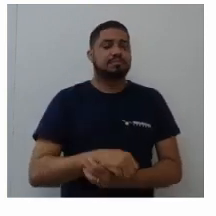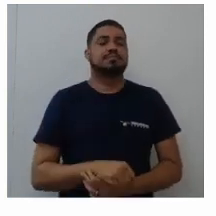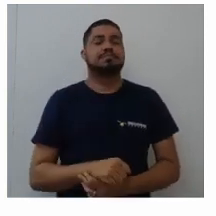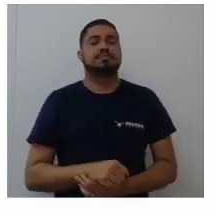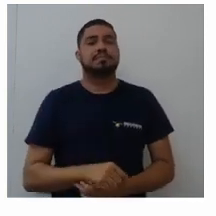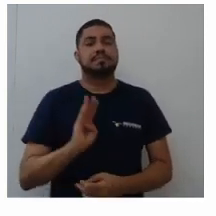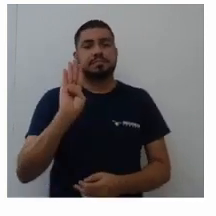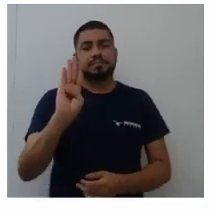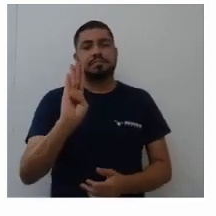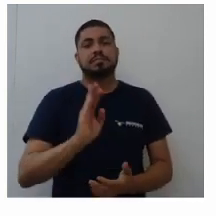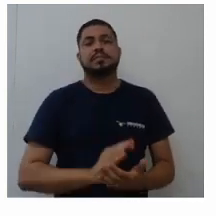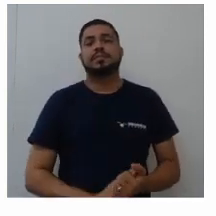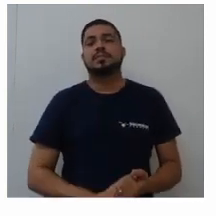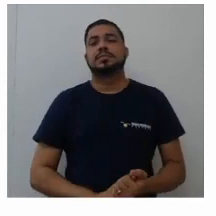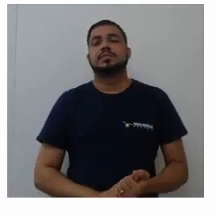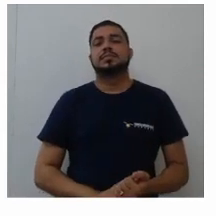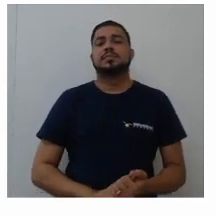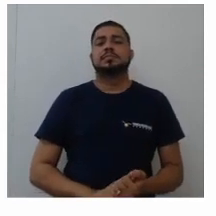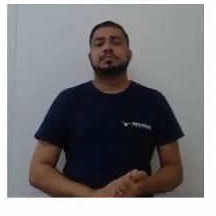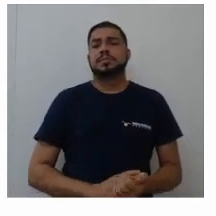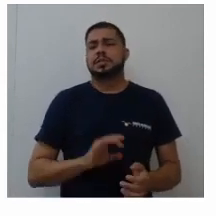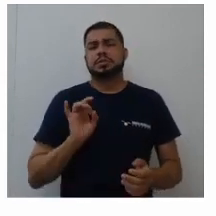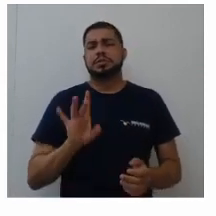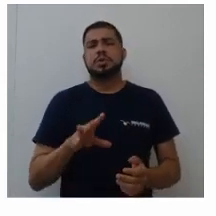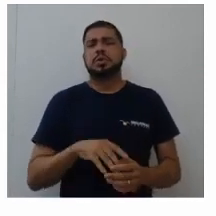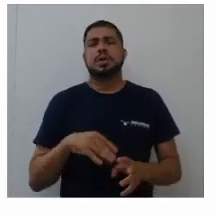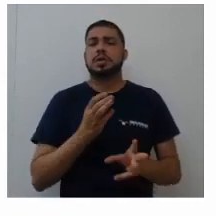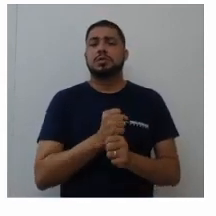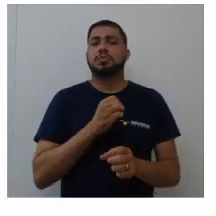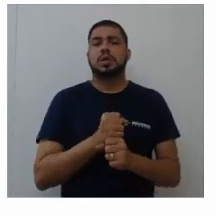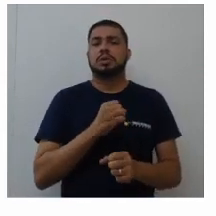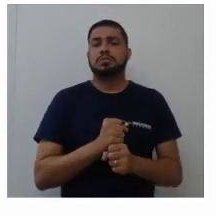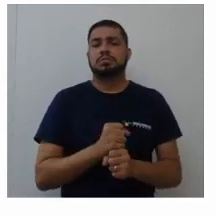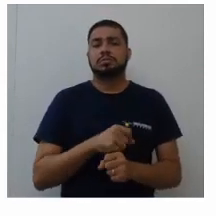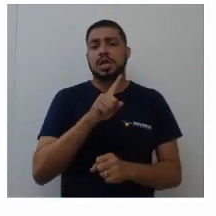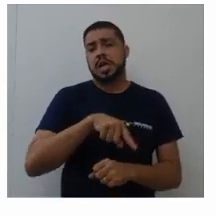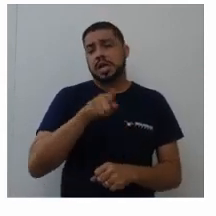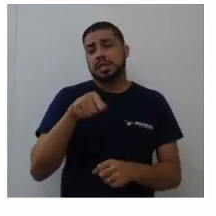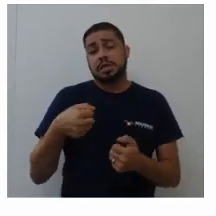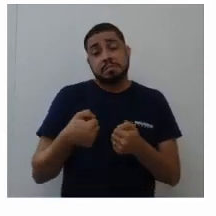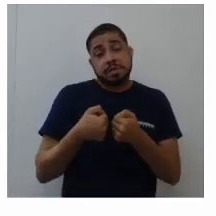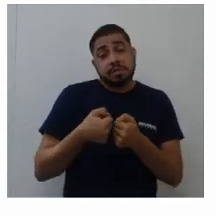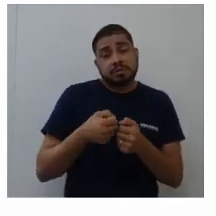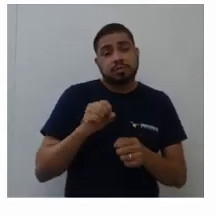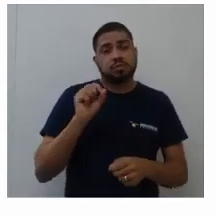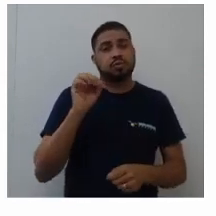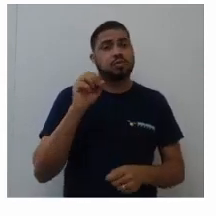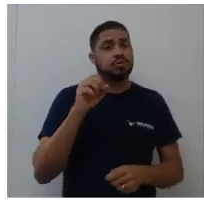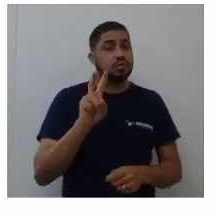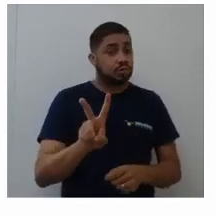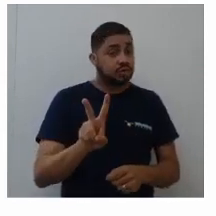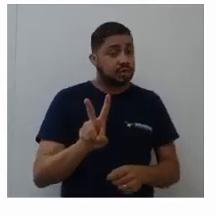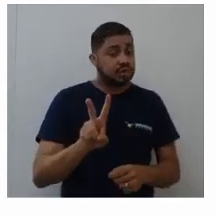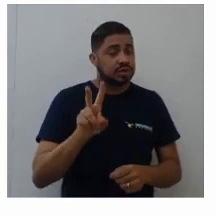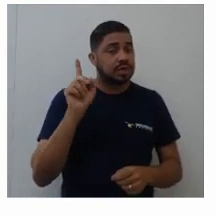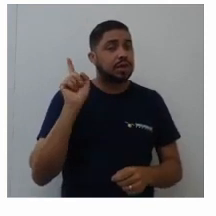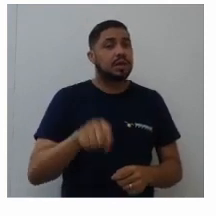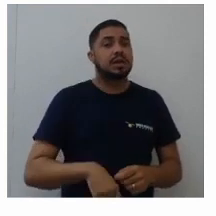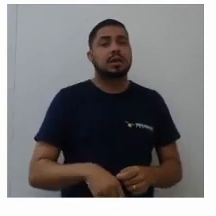lá. Alternativa B. Basta calcular a raiz aproximada de 2, que